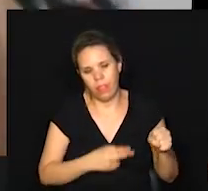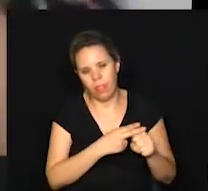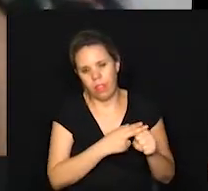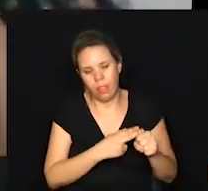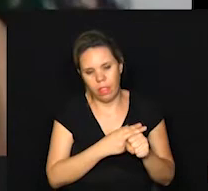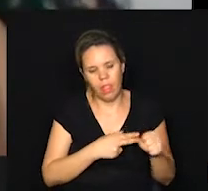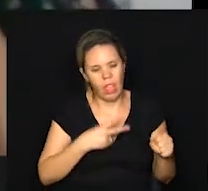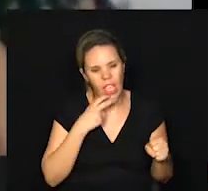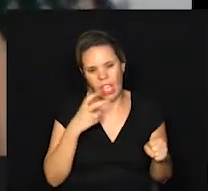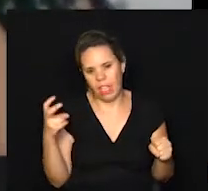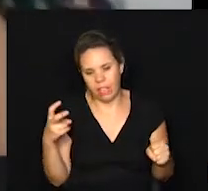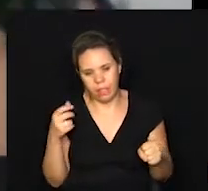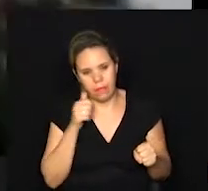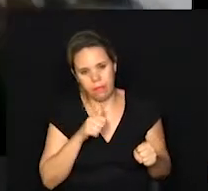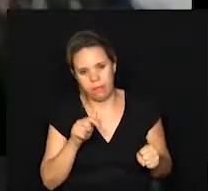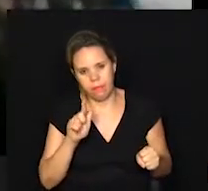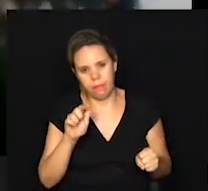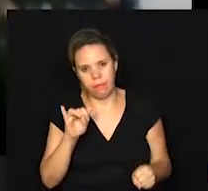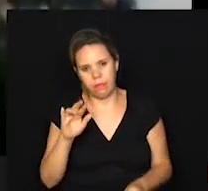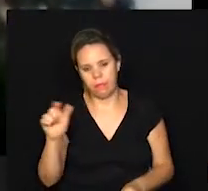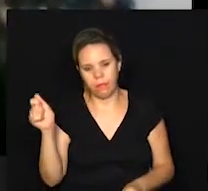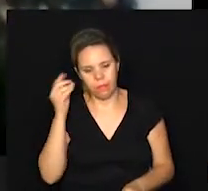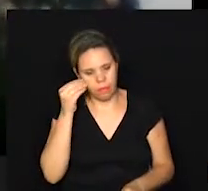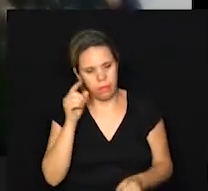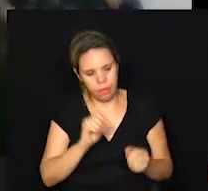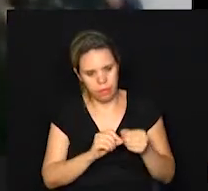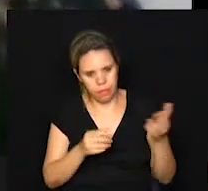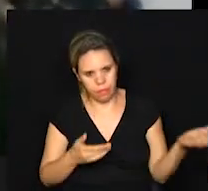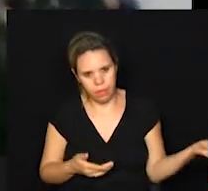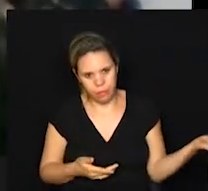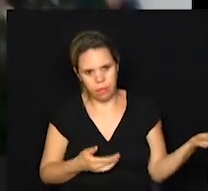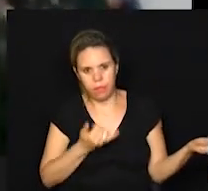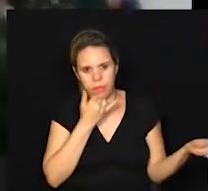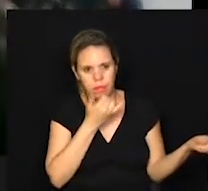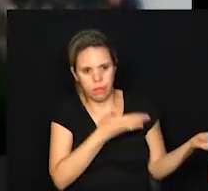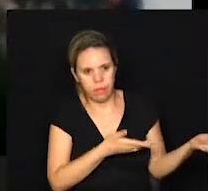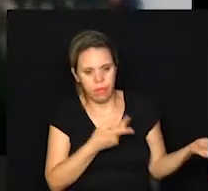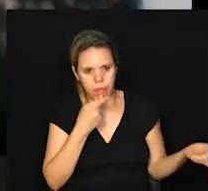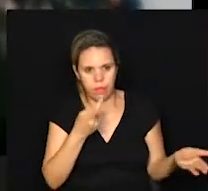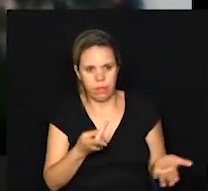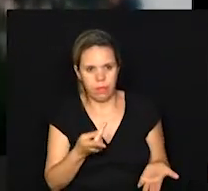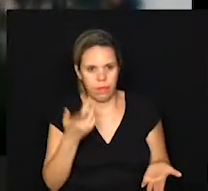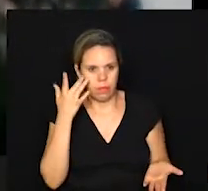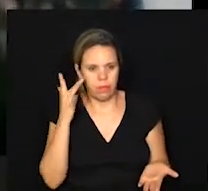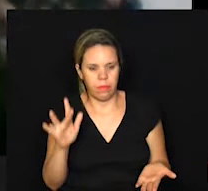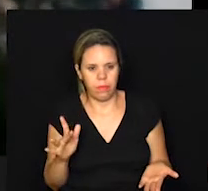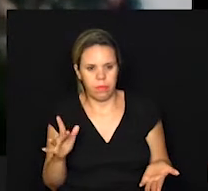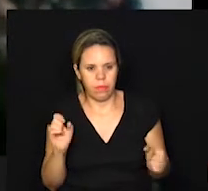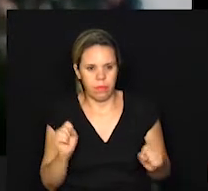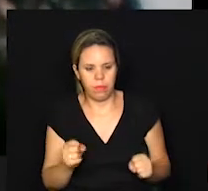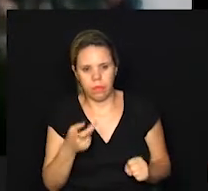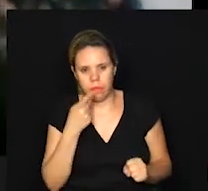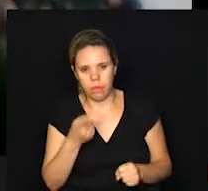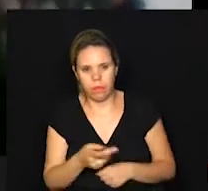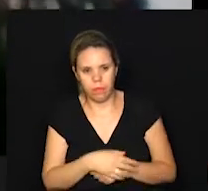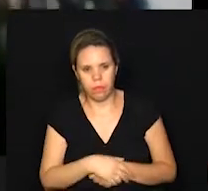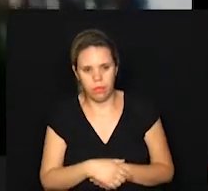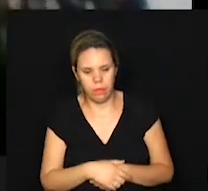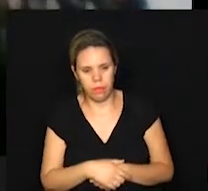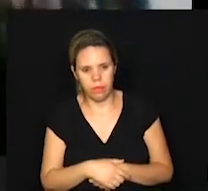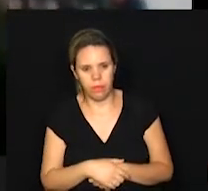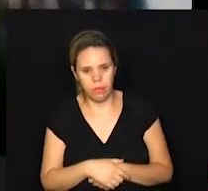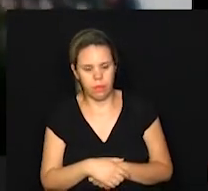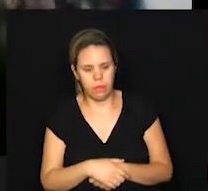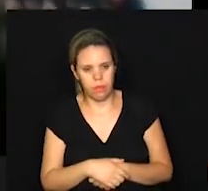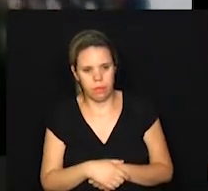A Gabriela tentou fazer isso. Desculpa, Gabriela, se não sabia, não sei se podia dizer isso ou não, mas